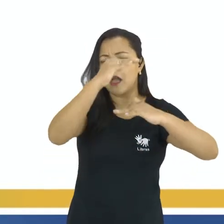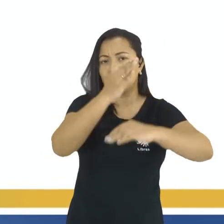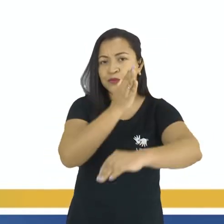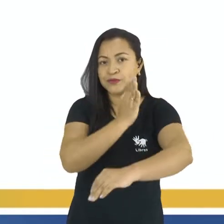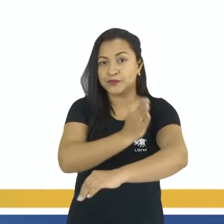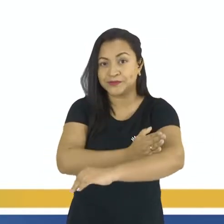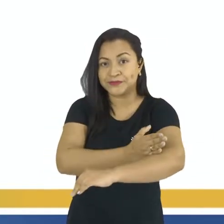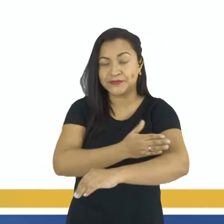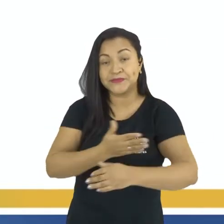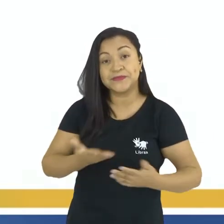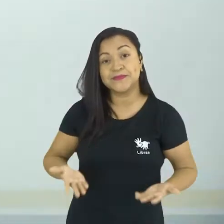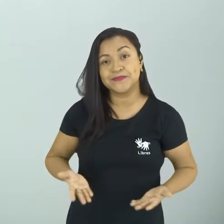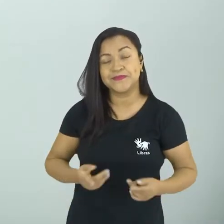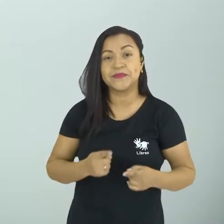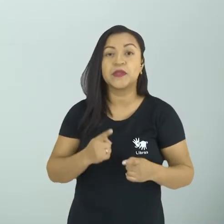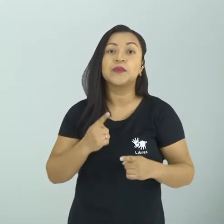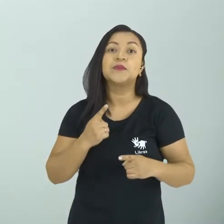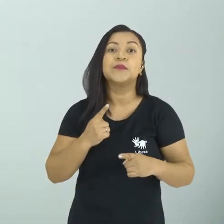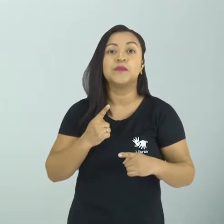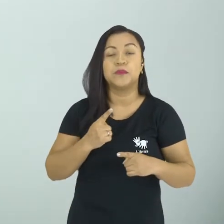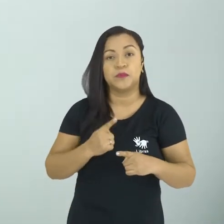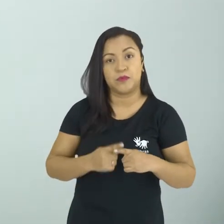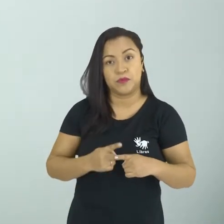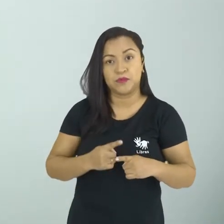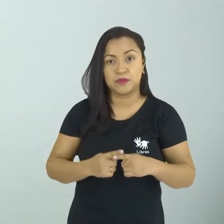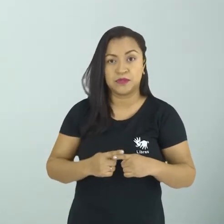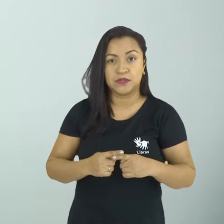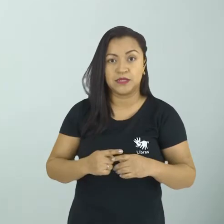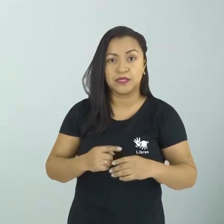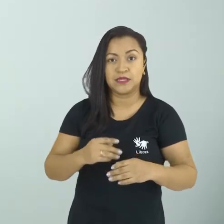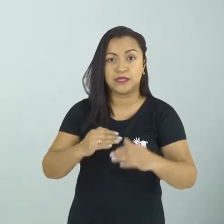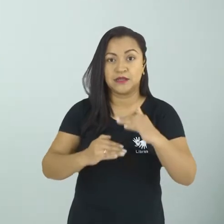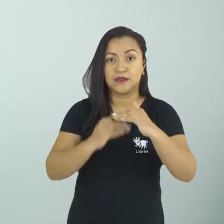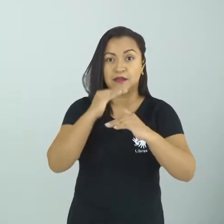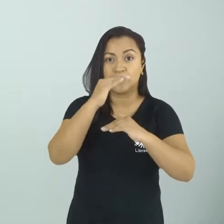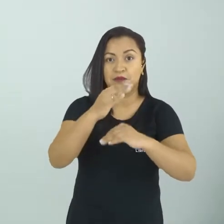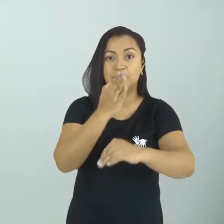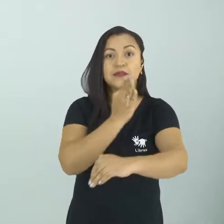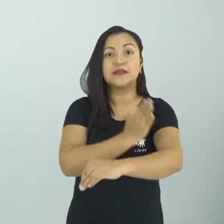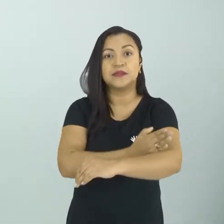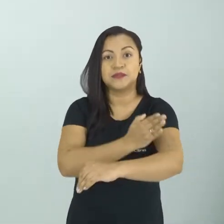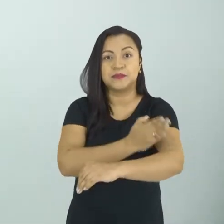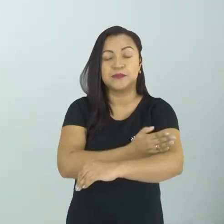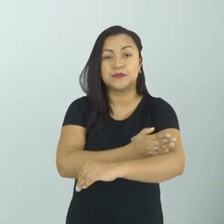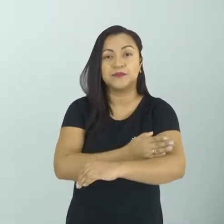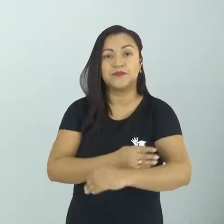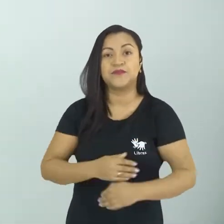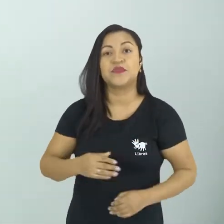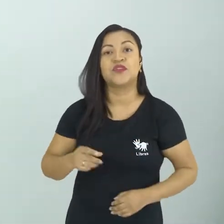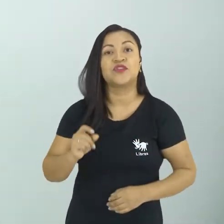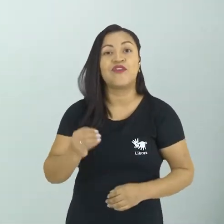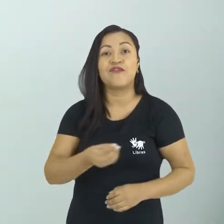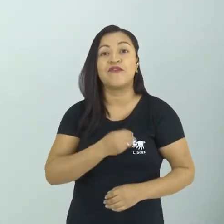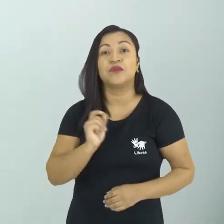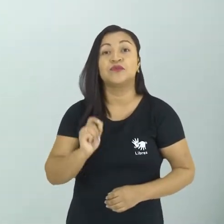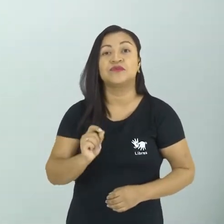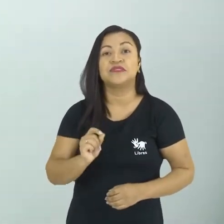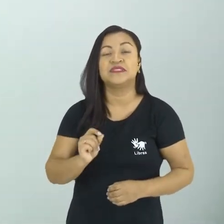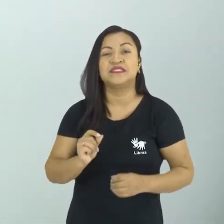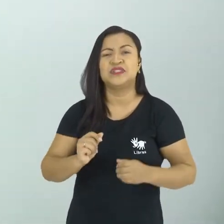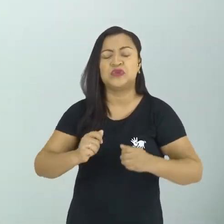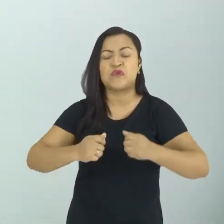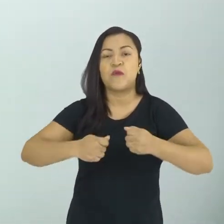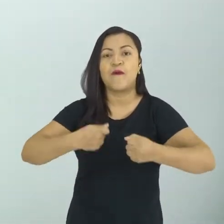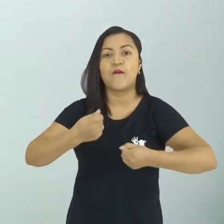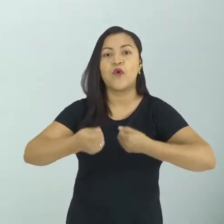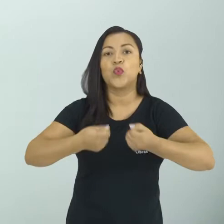Média? Porque durante a Alta Idade Média nós estávamos vivendo o quê? Um período de controle total da